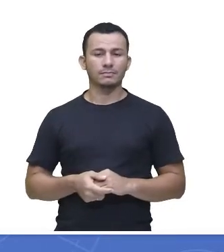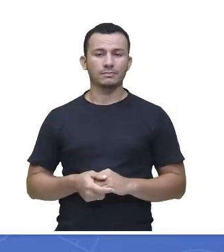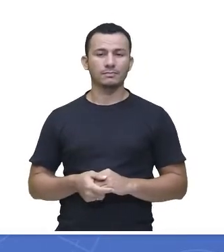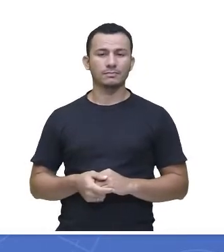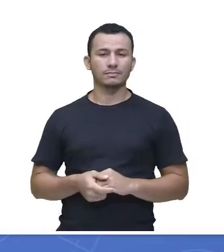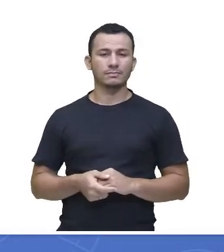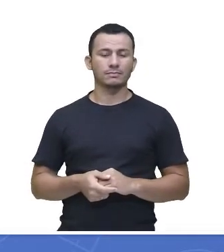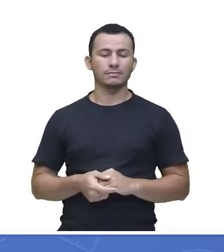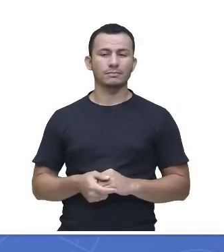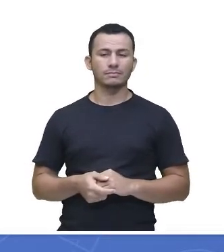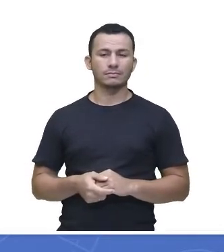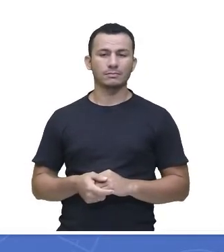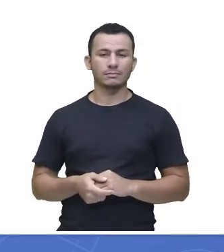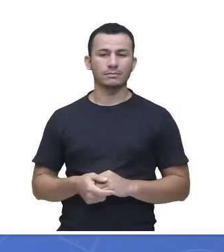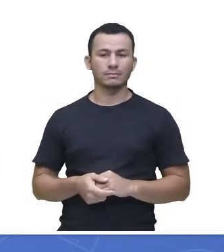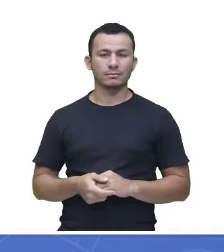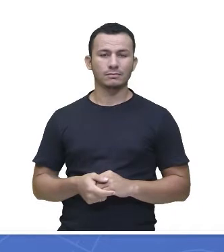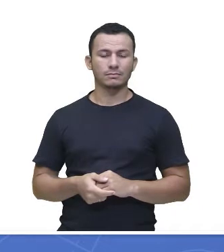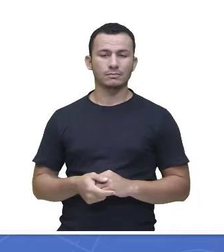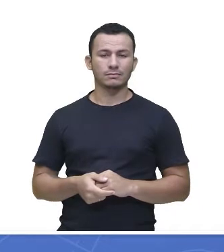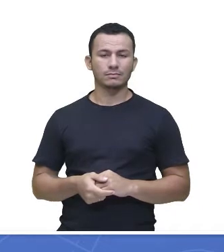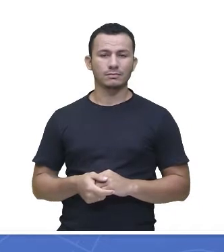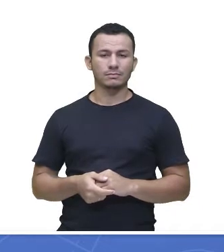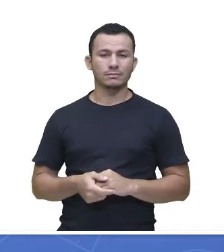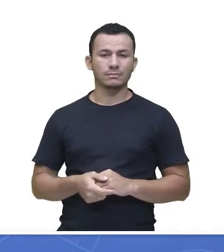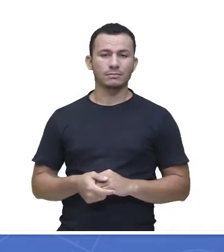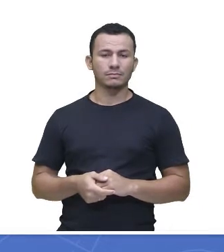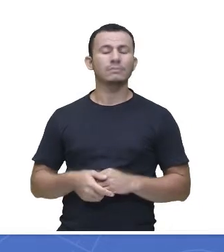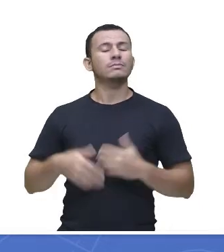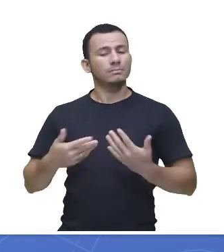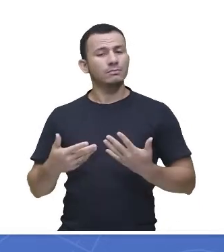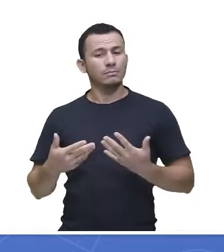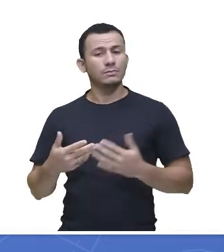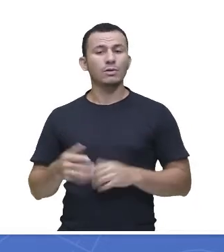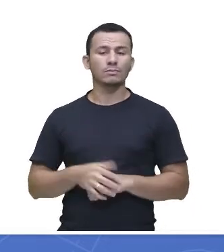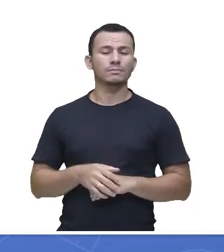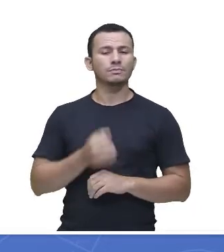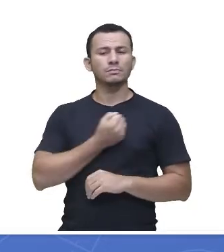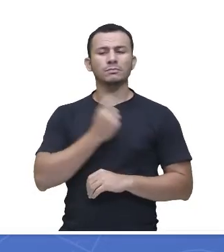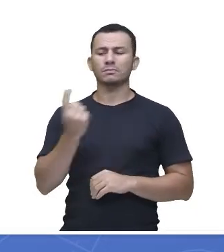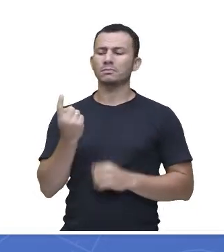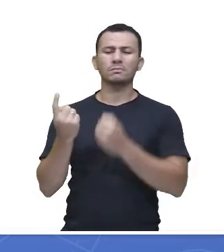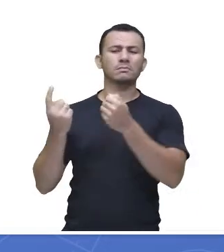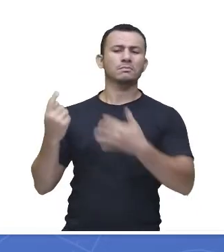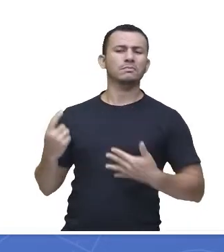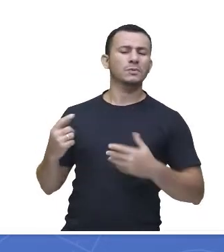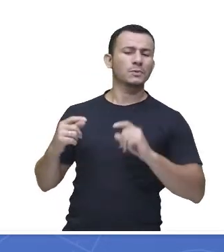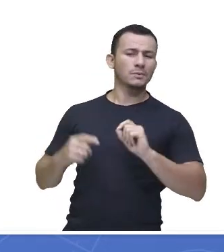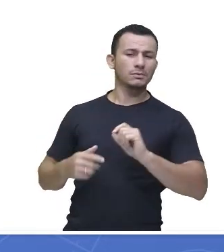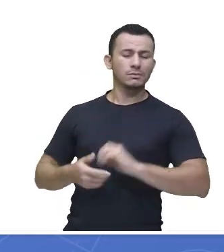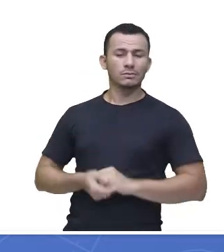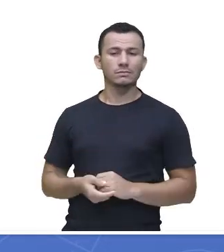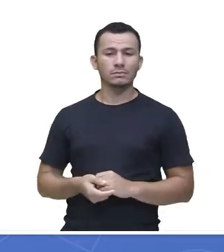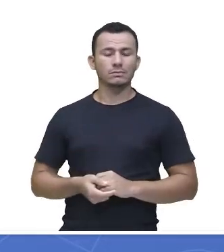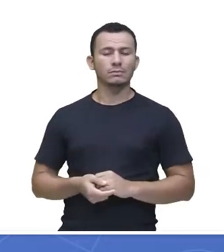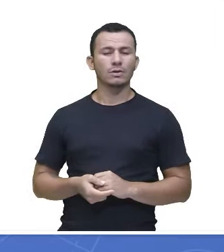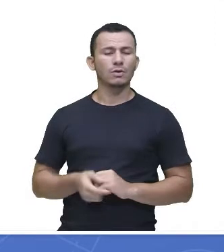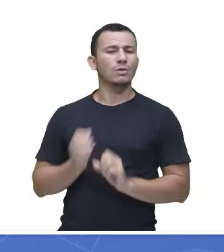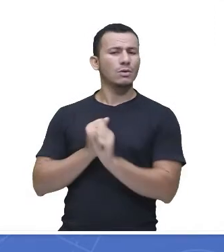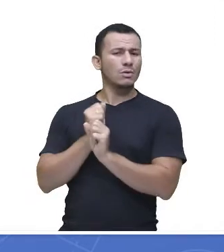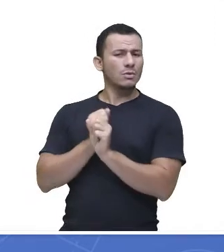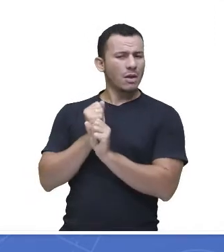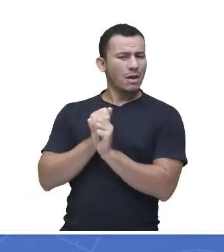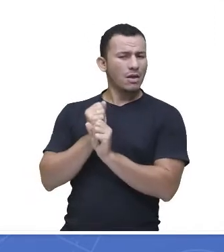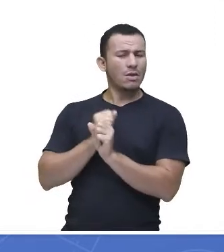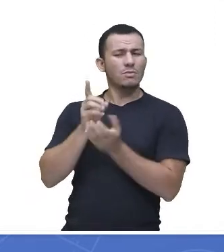só, o que acontece na nossa questão? A questão diz o seguinte, que durante muito tempo os